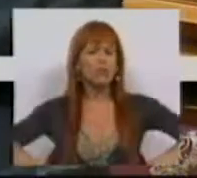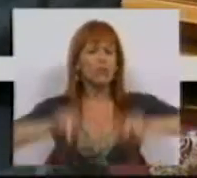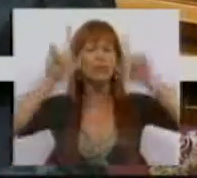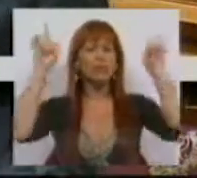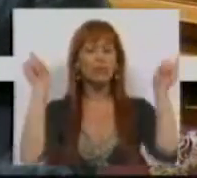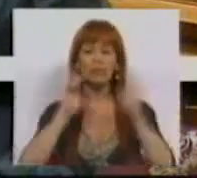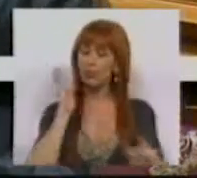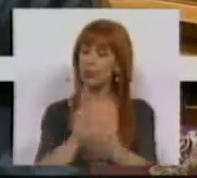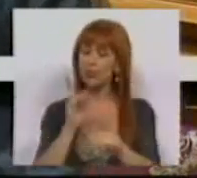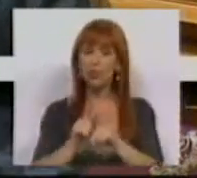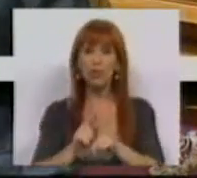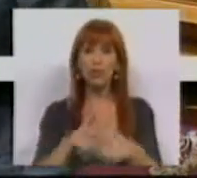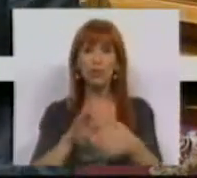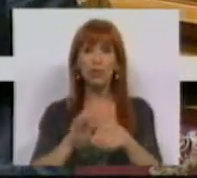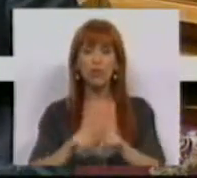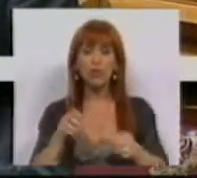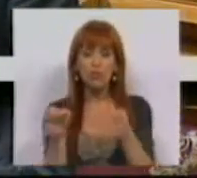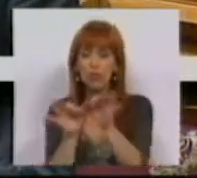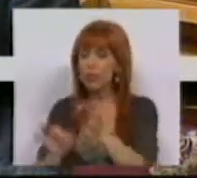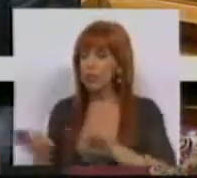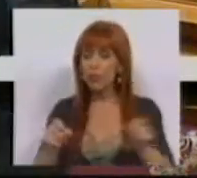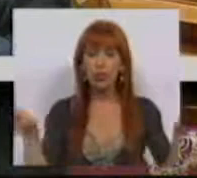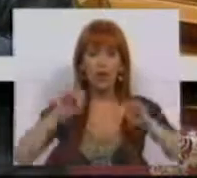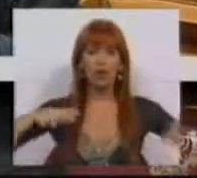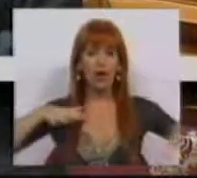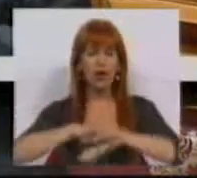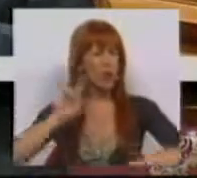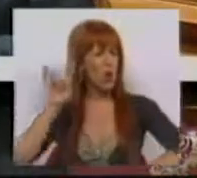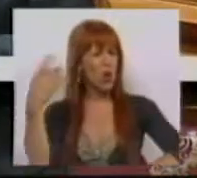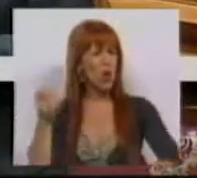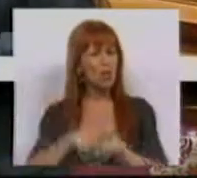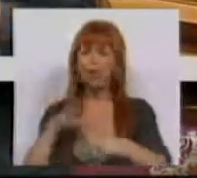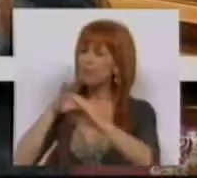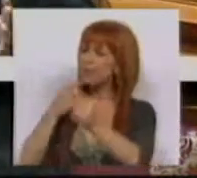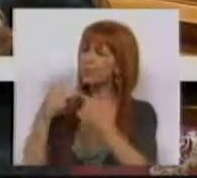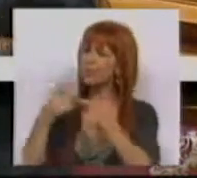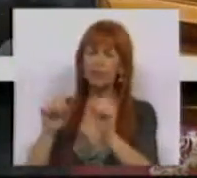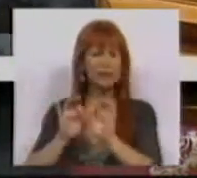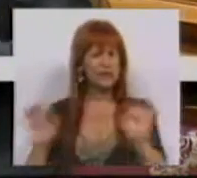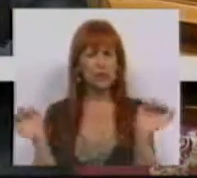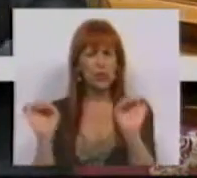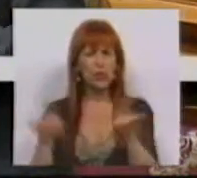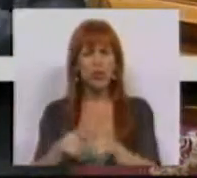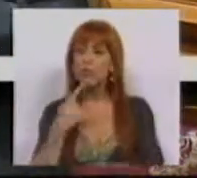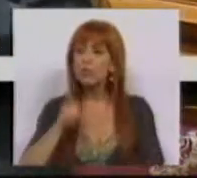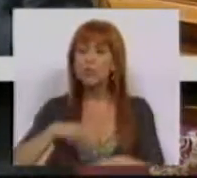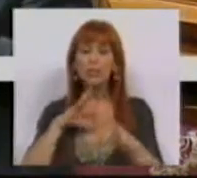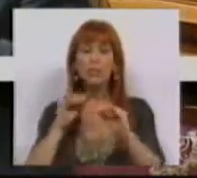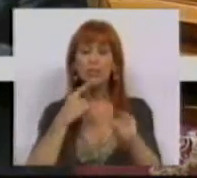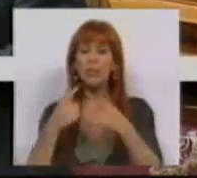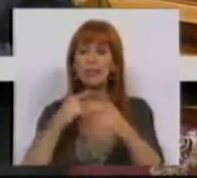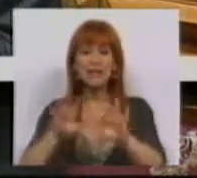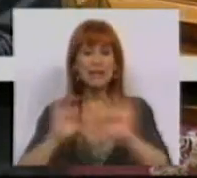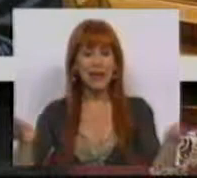desenvolver um processo de reordenamento da rede sem que haja um diálogo sério, repito, um diálogo